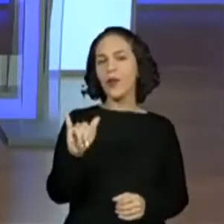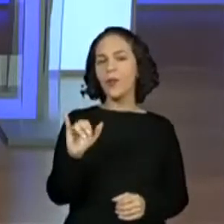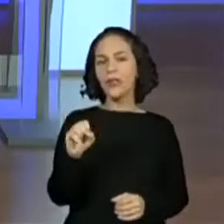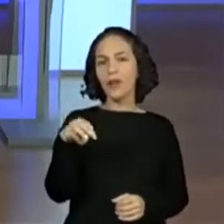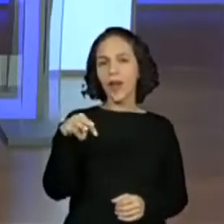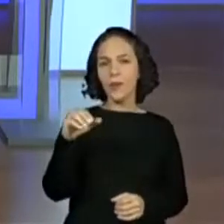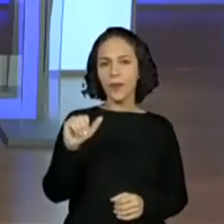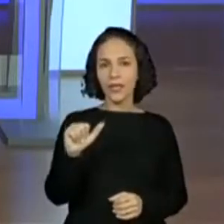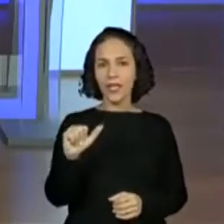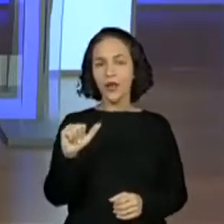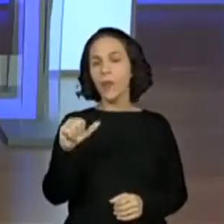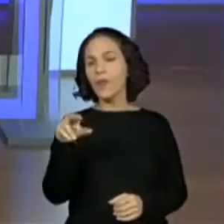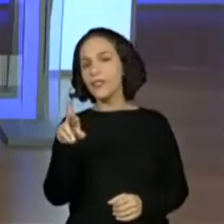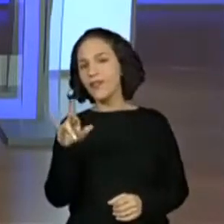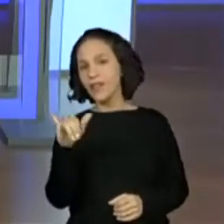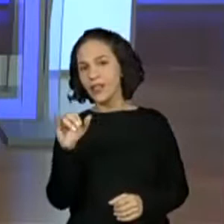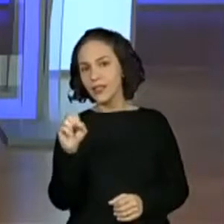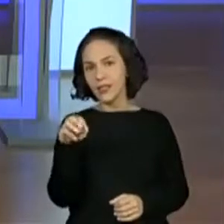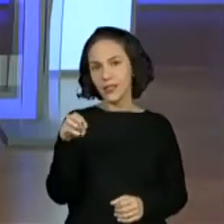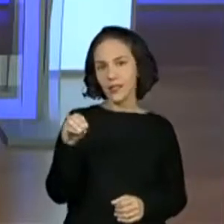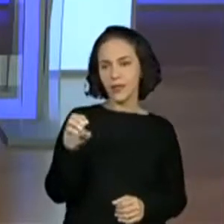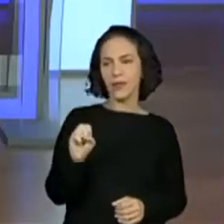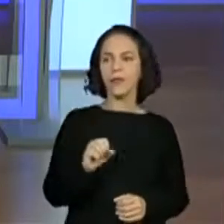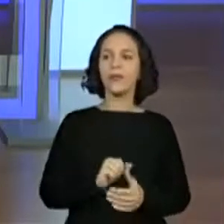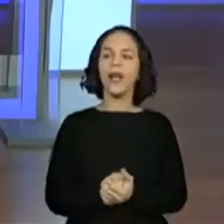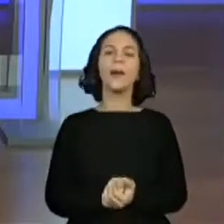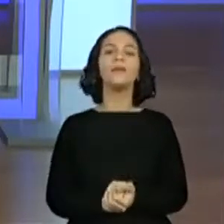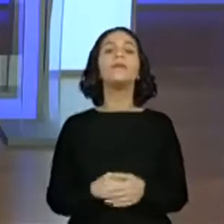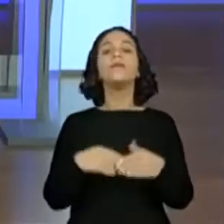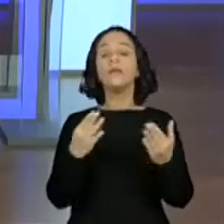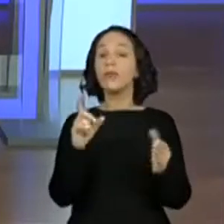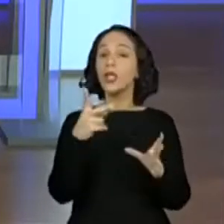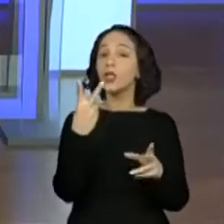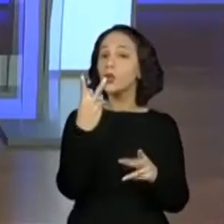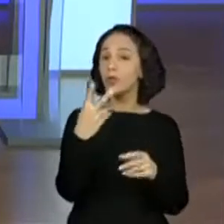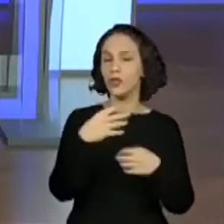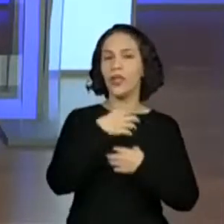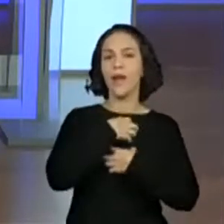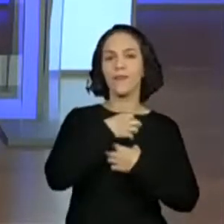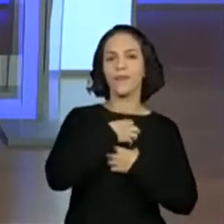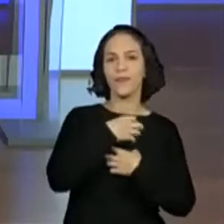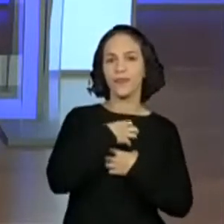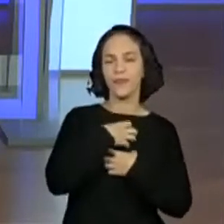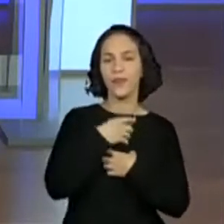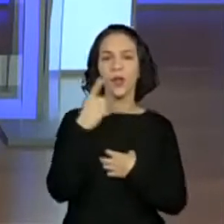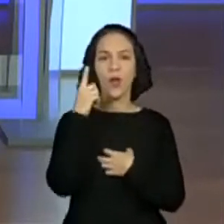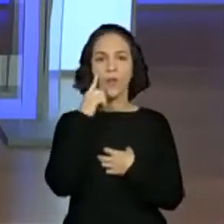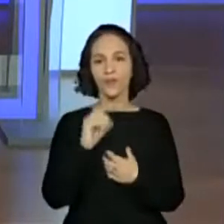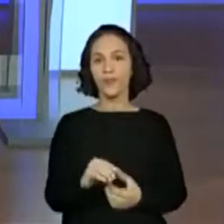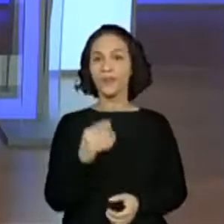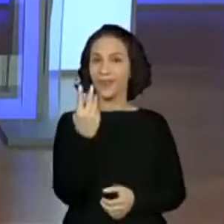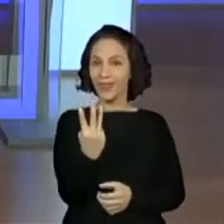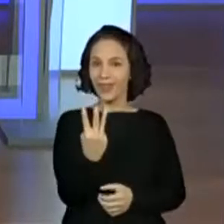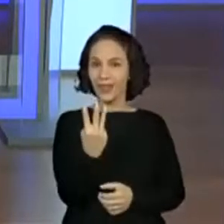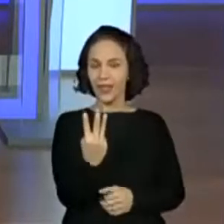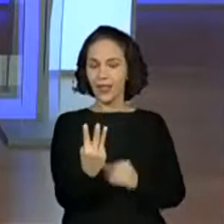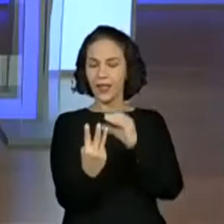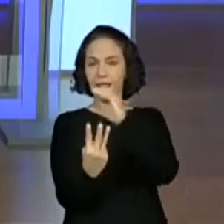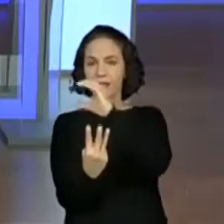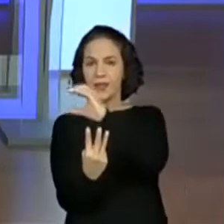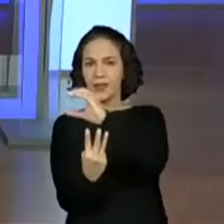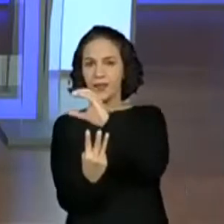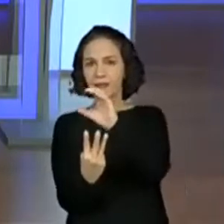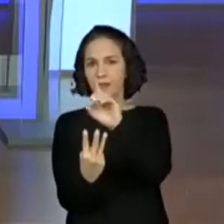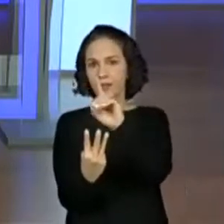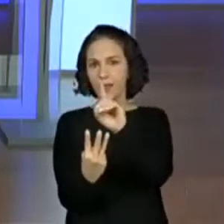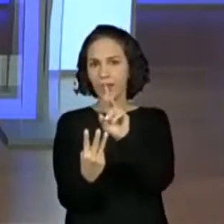lemos, né? Como nós falamos ele. Então, exatamente. São essas duas formas que vamos trabalhar nessa aula, não é? Exatamente. É aquela